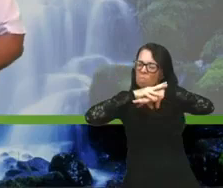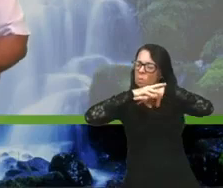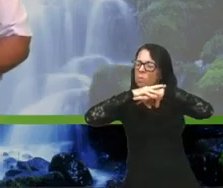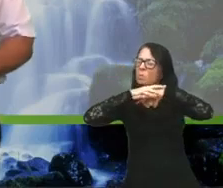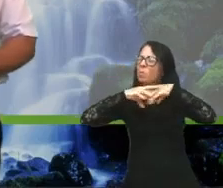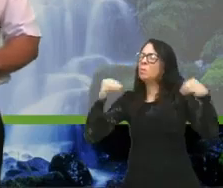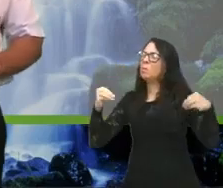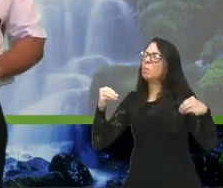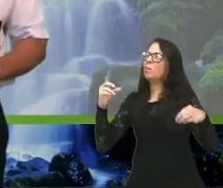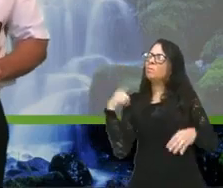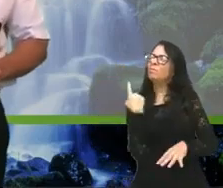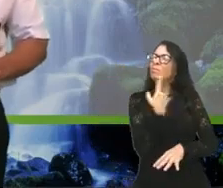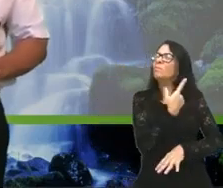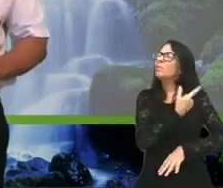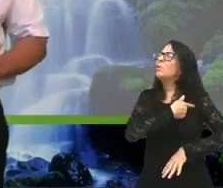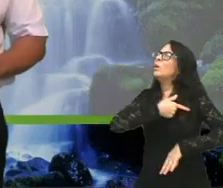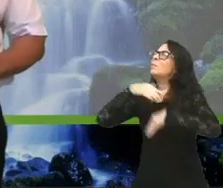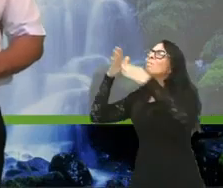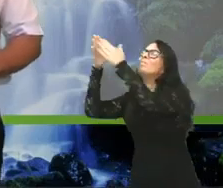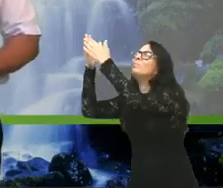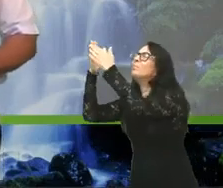clamamos ao Senhor pela cura.